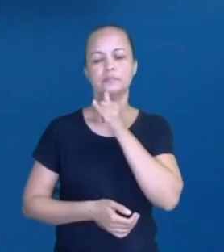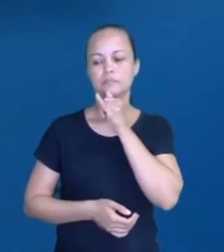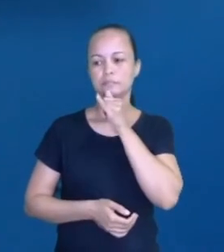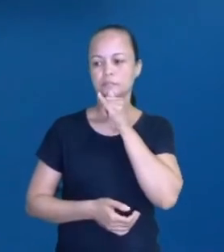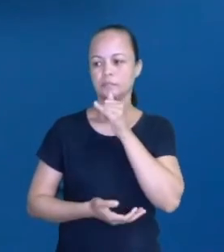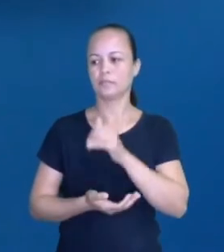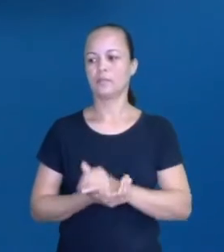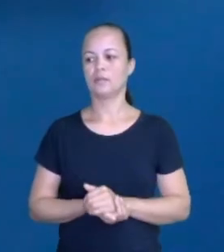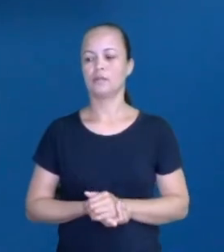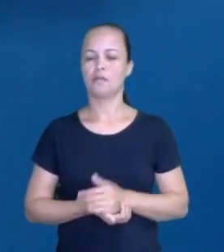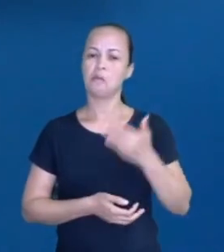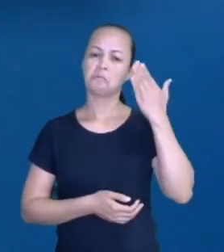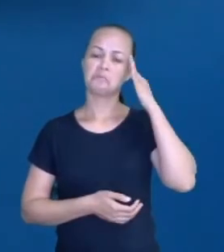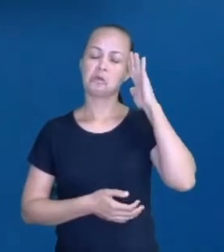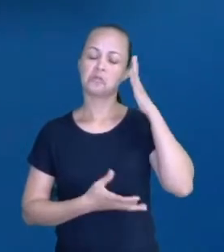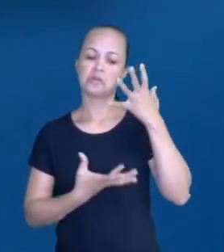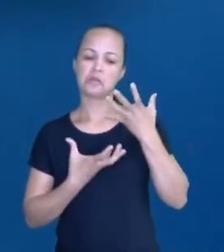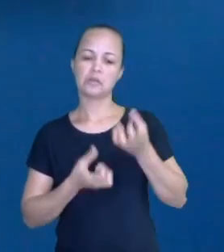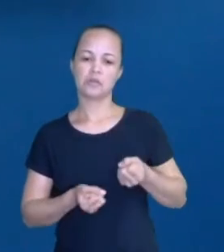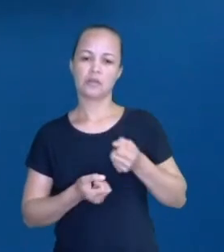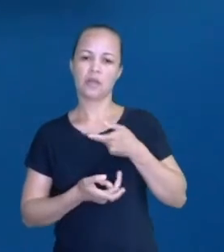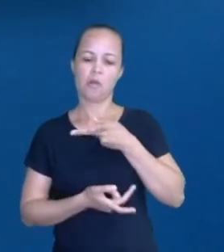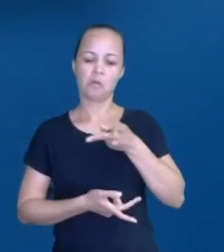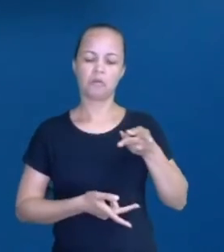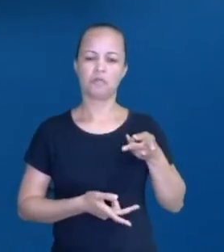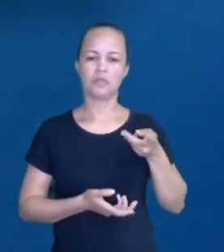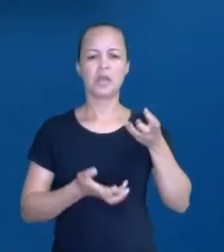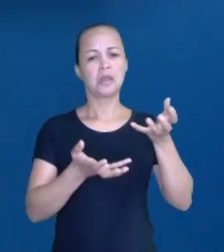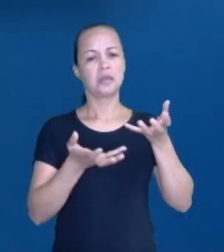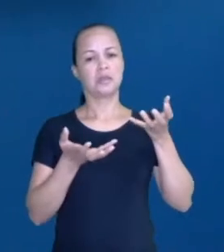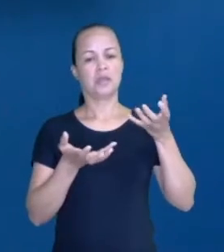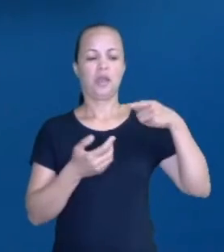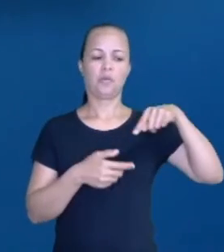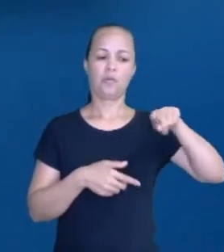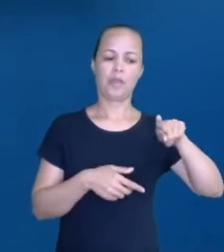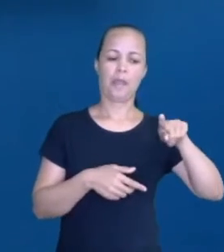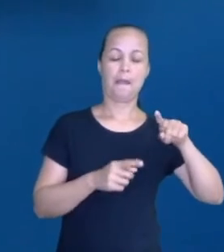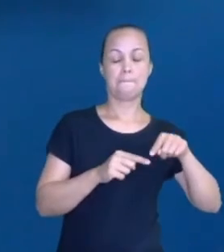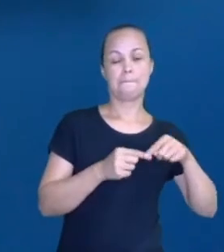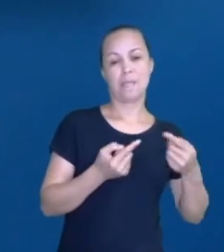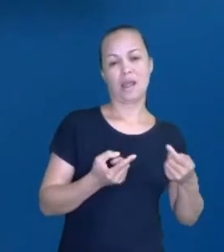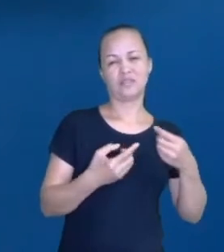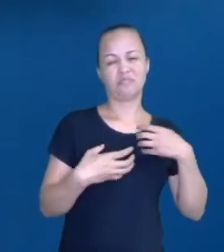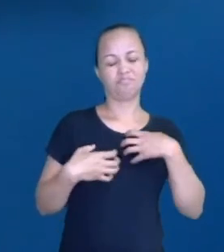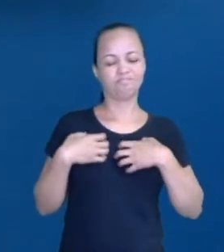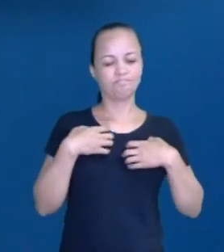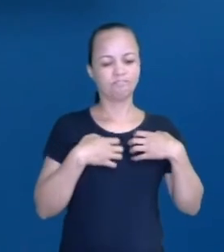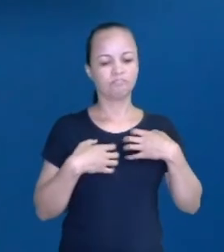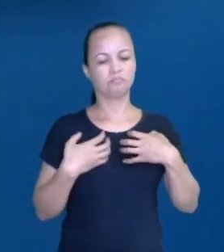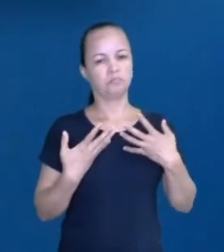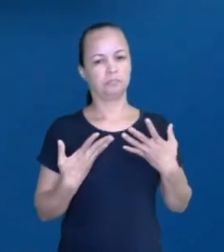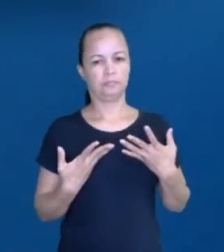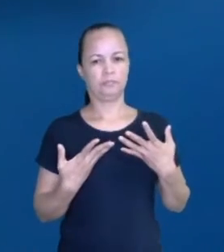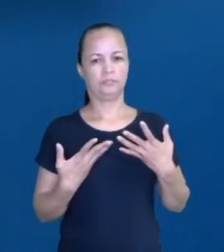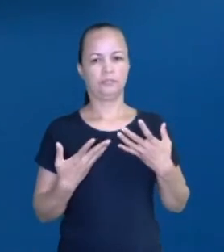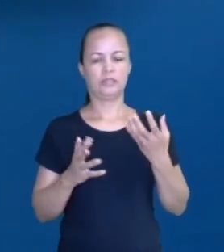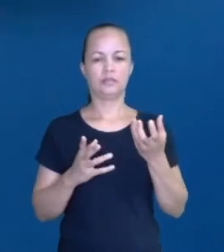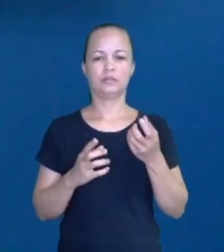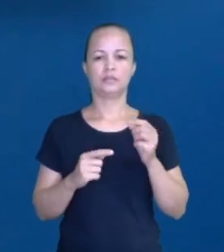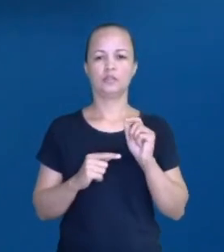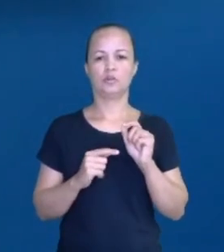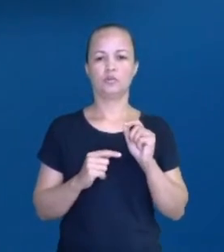Exemplo, não sei se devo aceitar o convite. Quero ir, mas tenho os meus receios. Então, ali está indicando